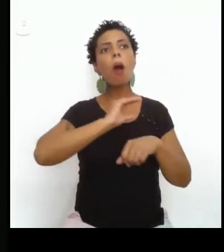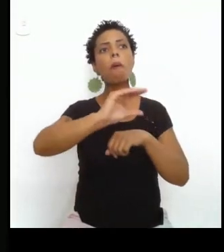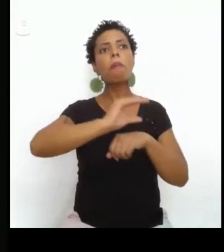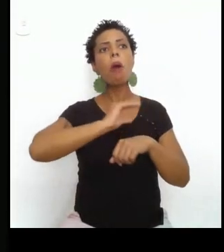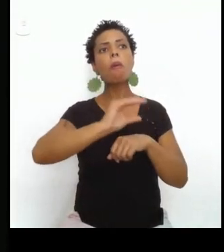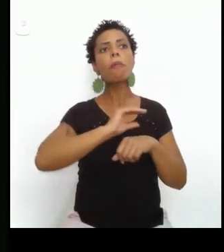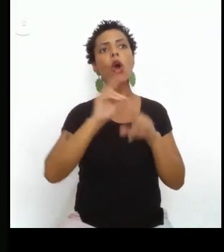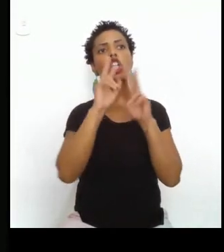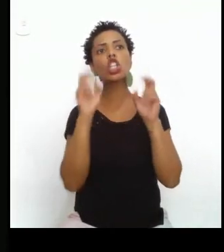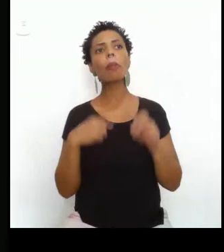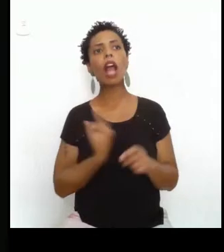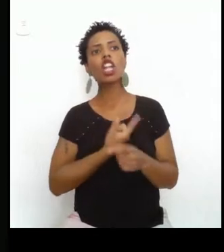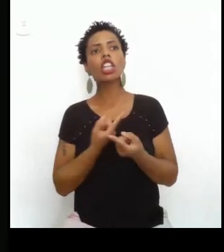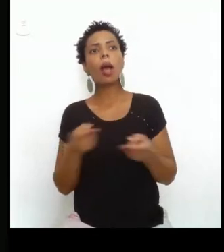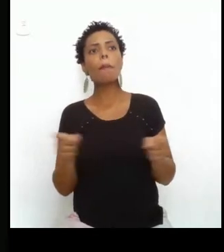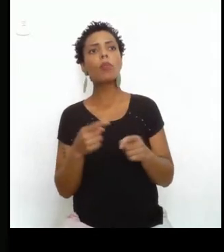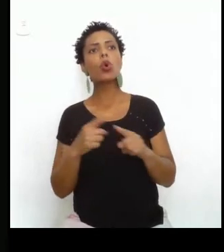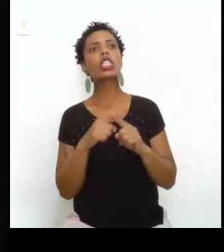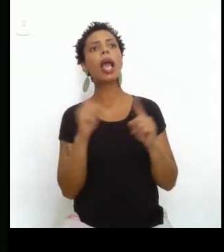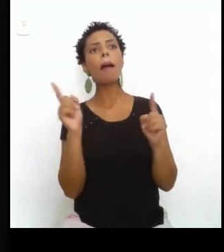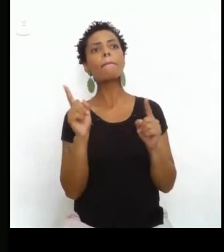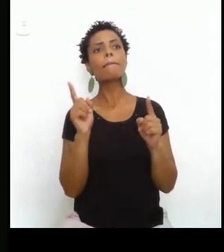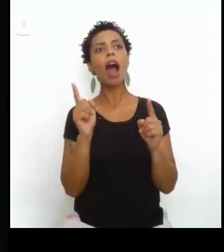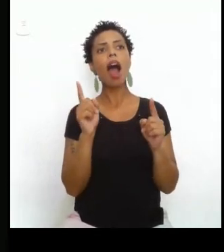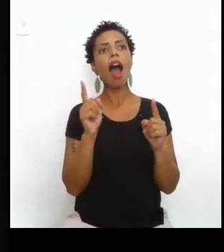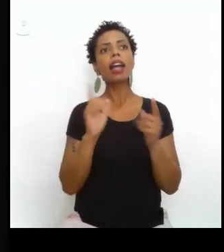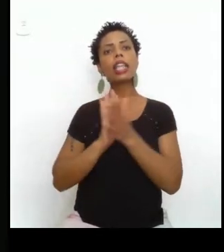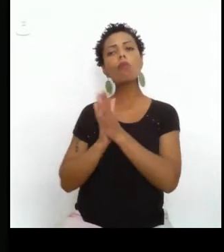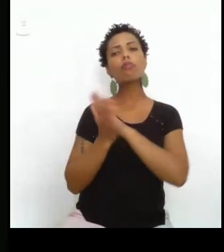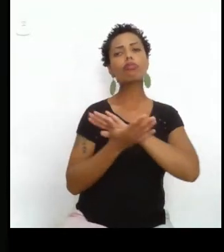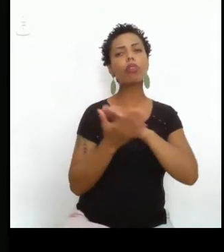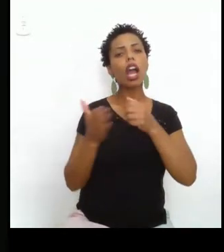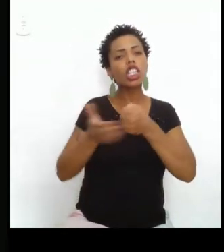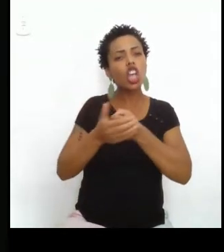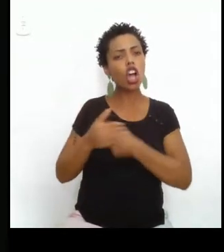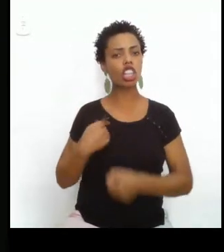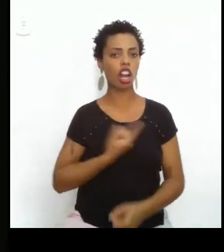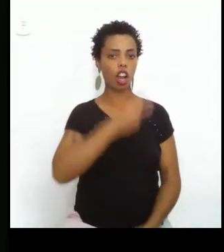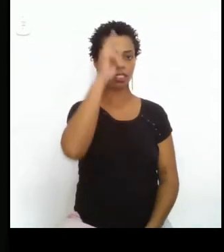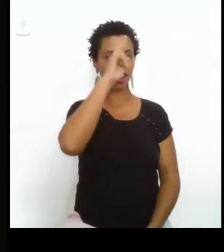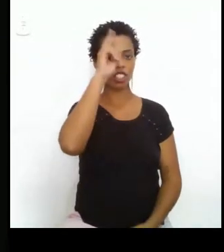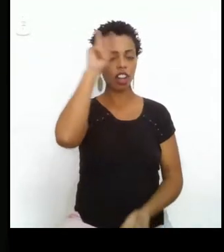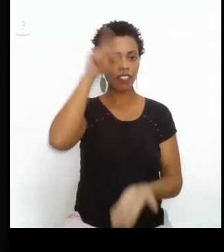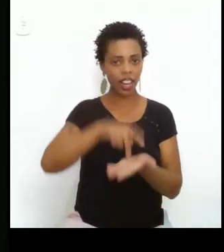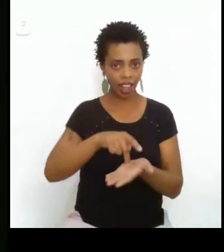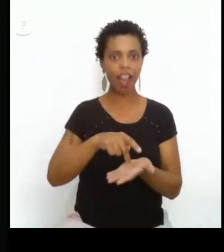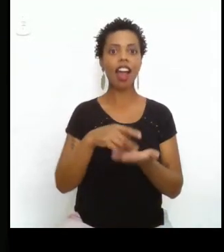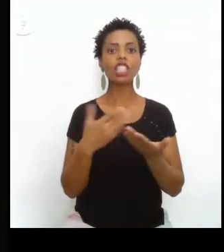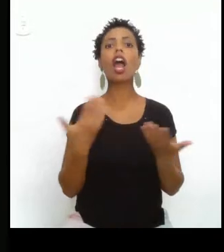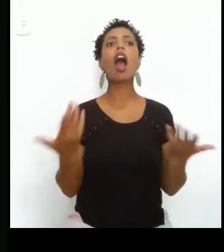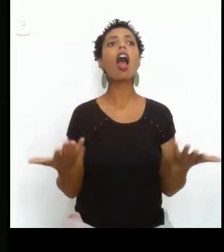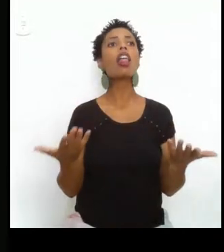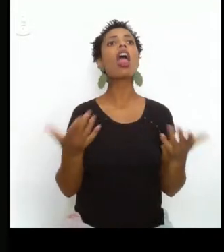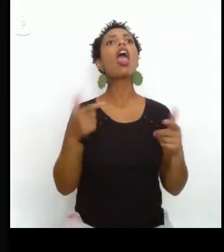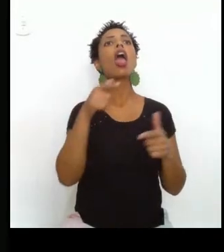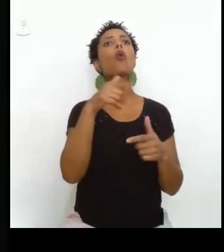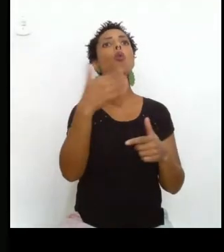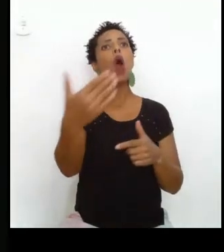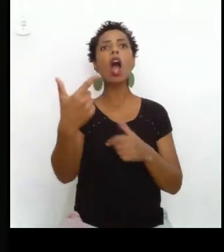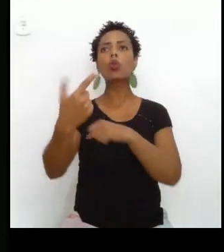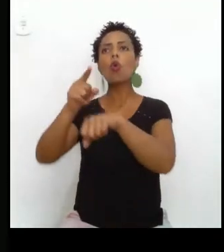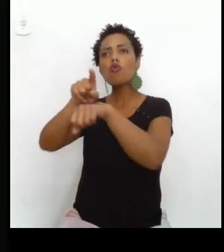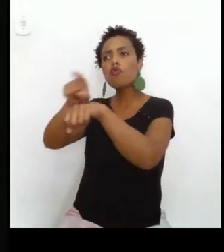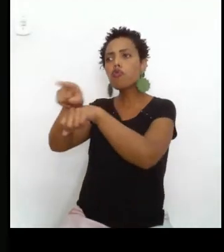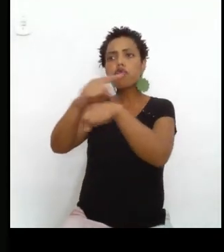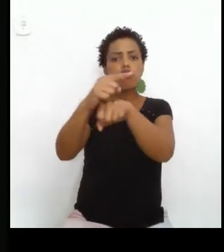contribuem para o nosso pagamento o pagamento das nossas histórias cabeças Aliados com os caminhões-tanque chegam e eu cansei